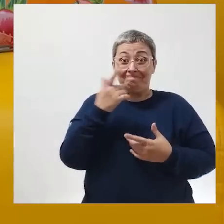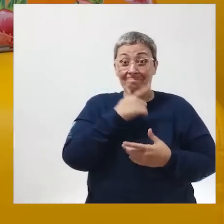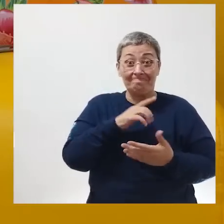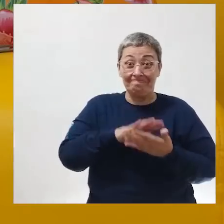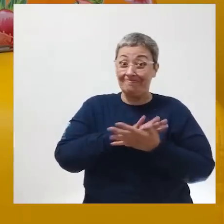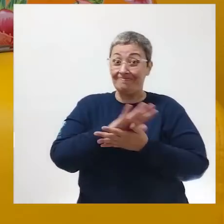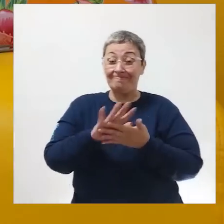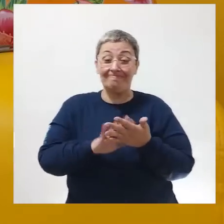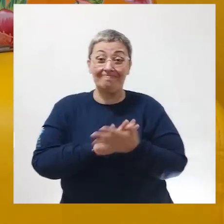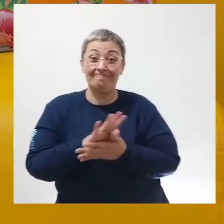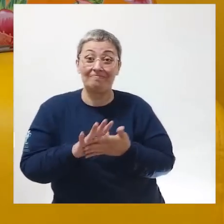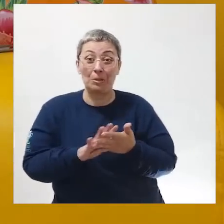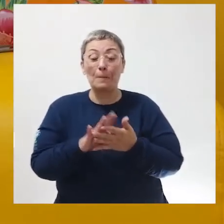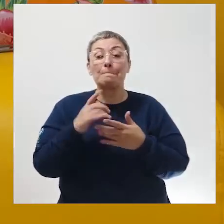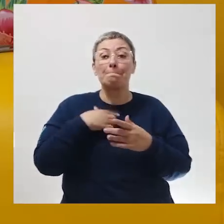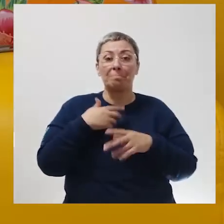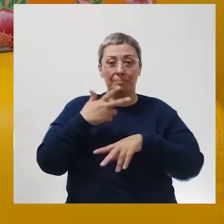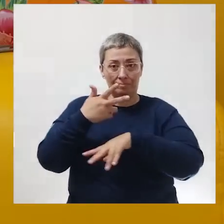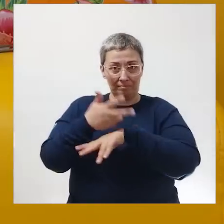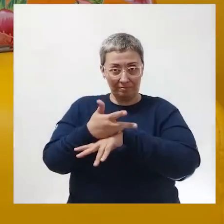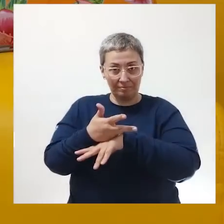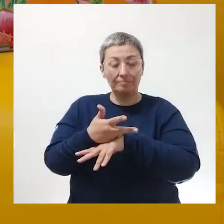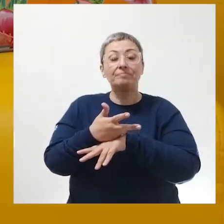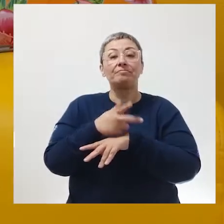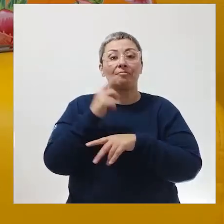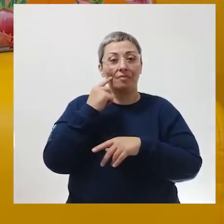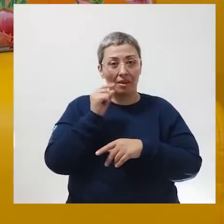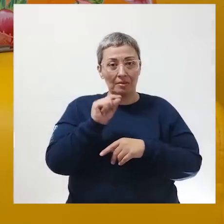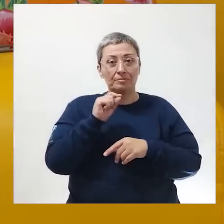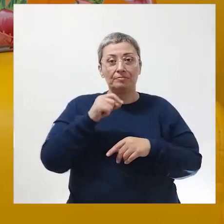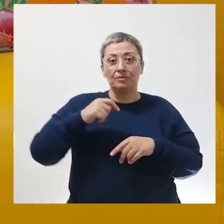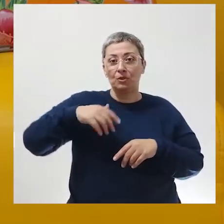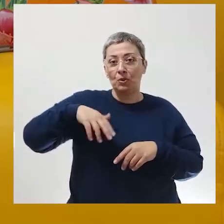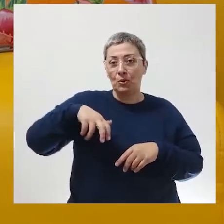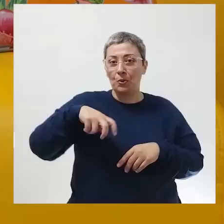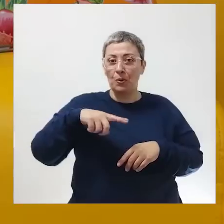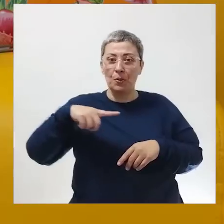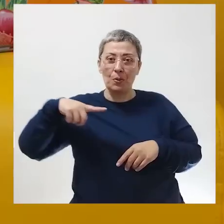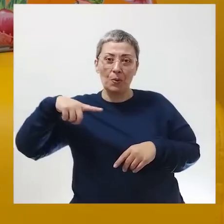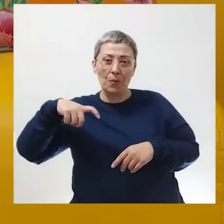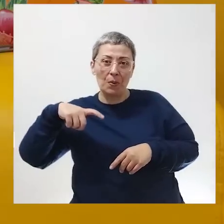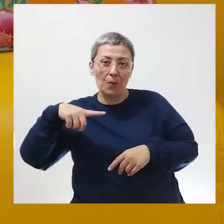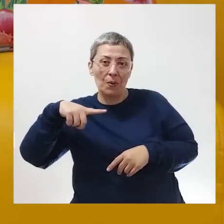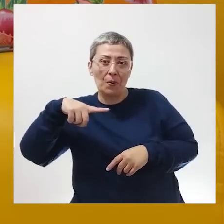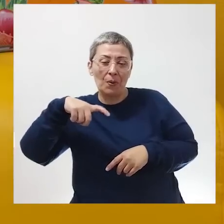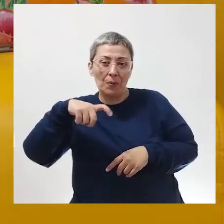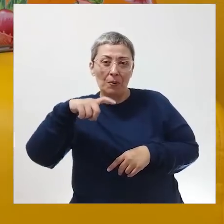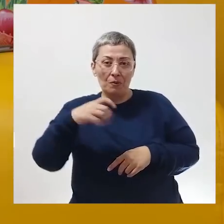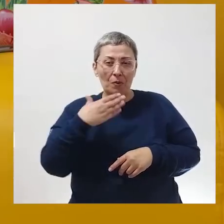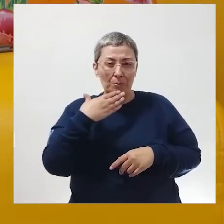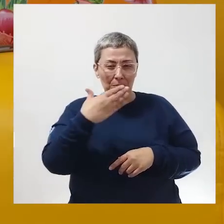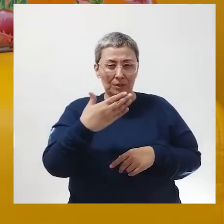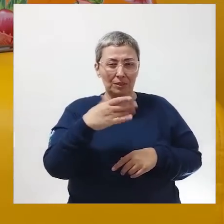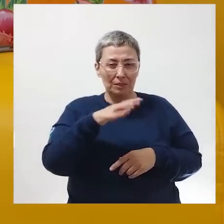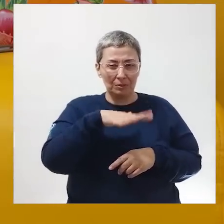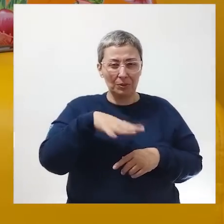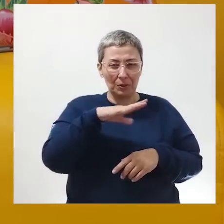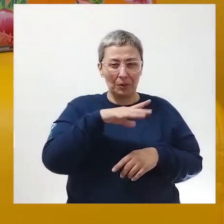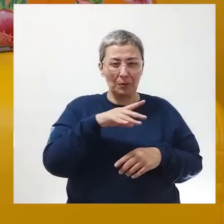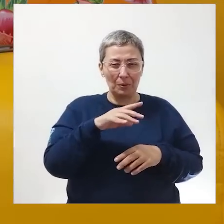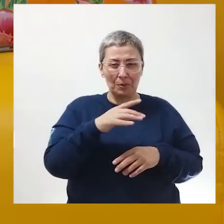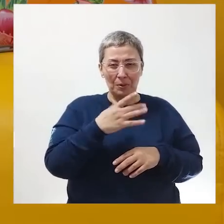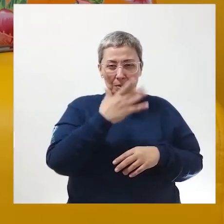consegui mais fazer nada. E eu gravei ele caminhando no nosso jardim. Eu vou pedir para o pessoal